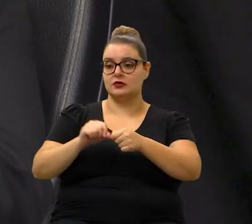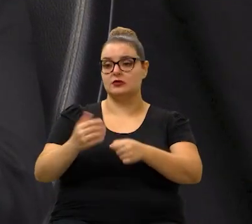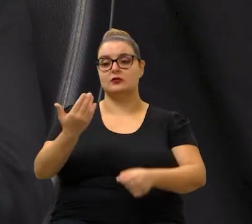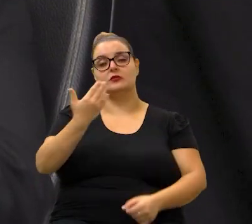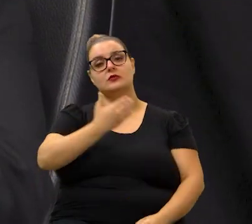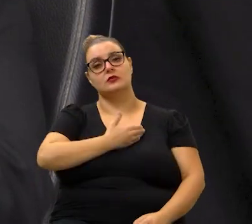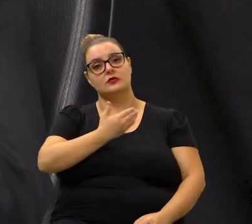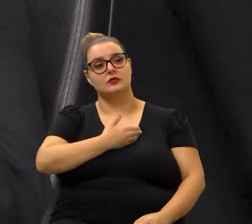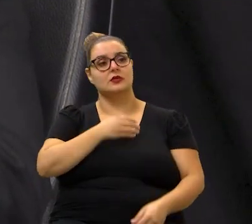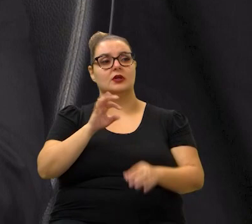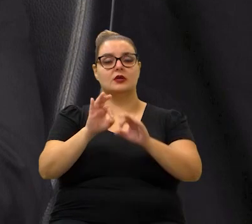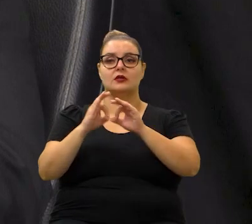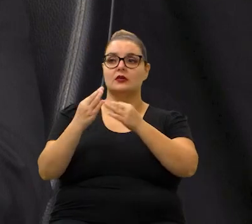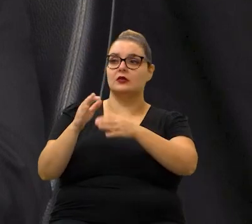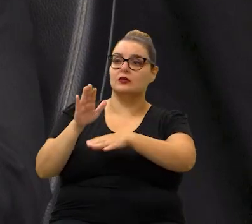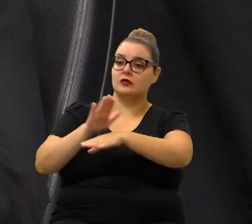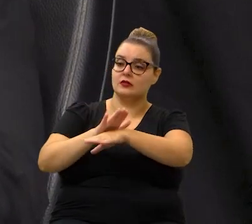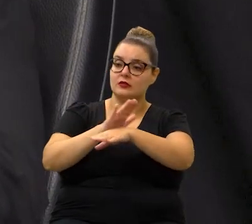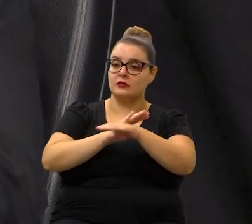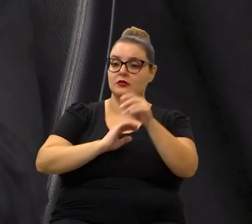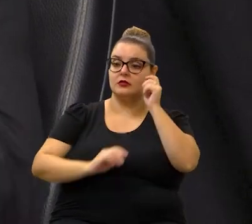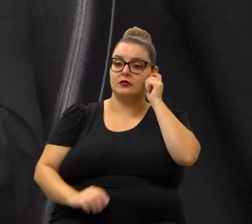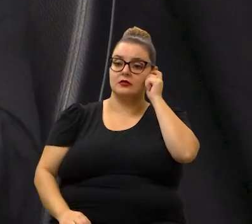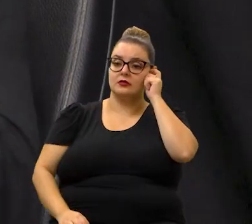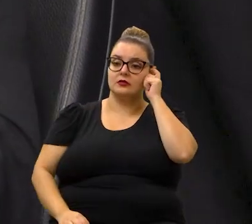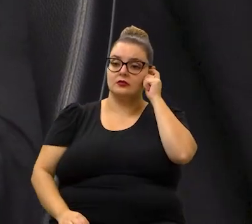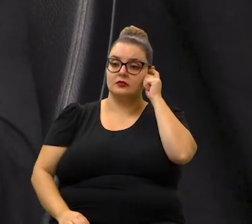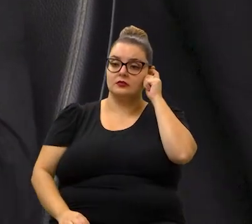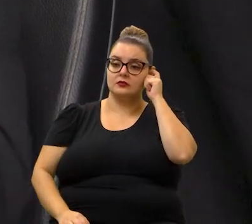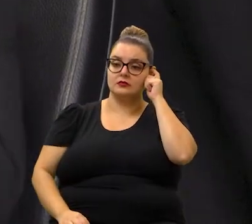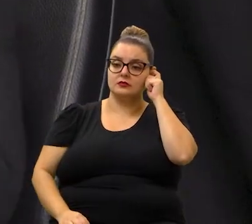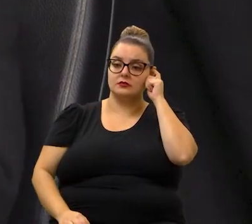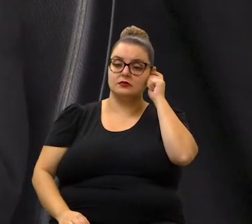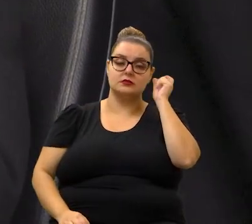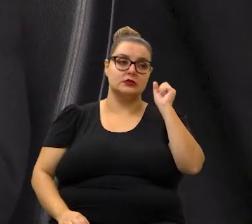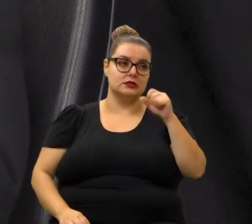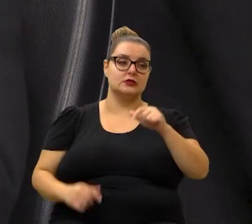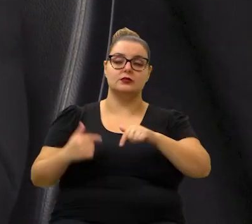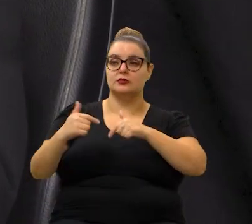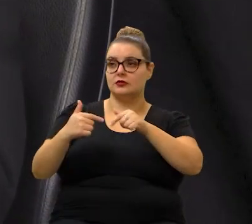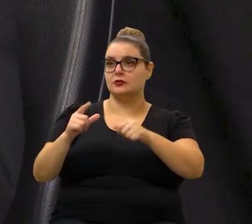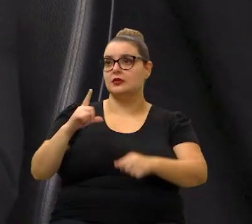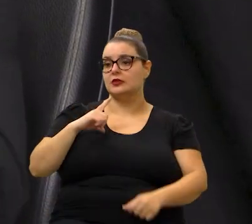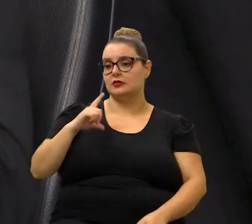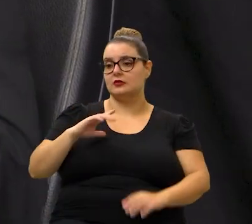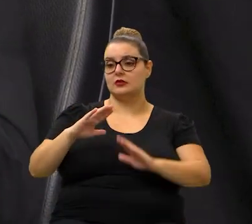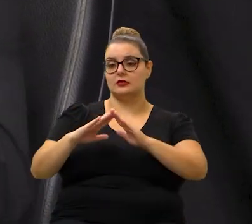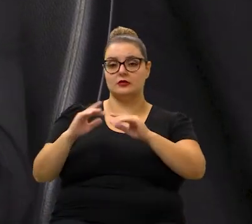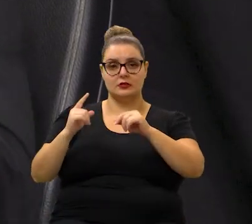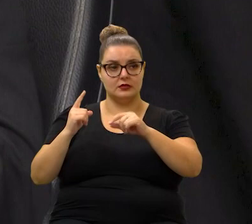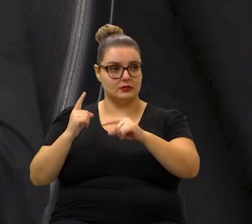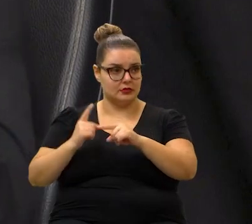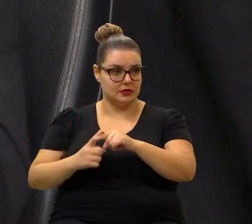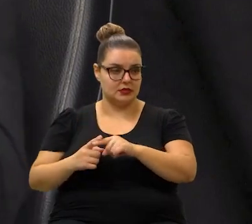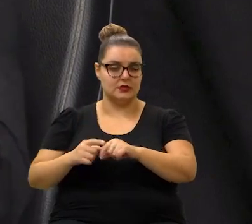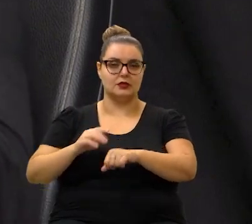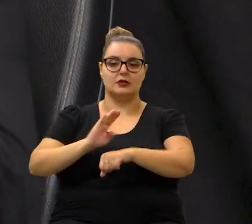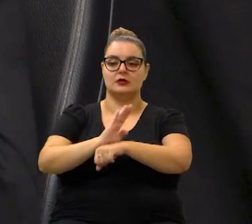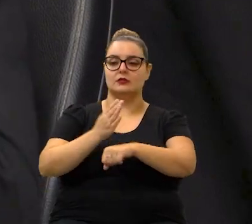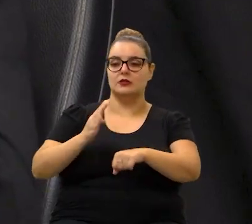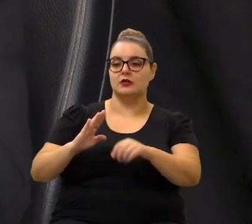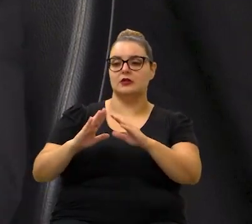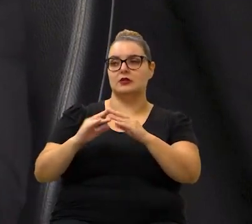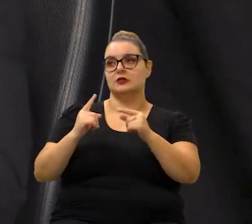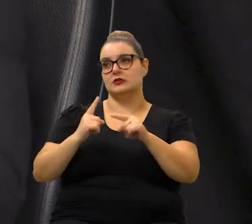amizade a família que ajudou muito e também o trabalho que nós temos com com as igrejas Batistas com as igrejas